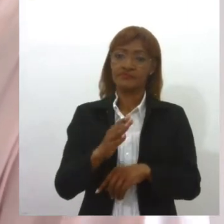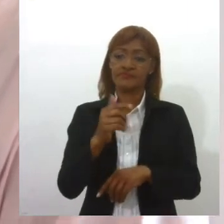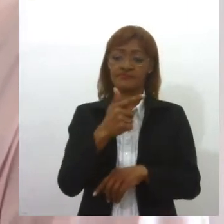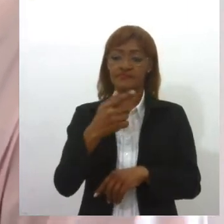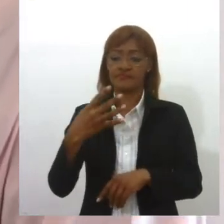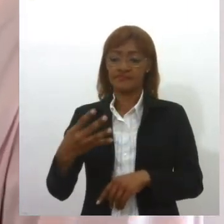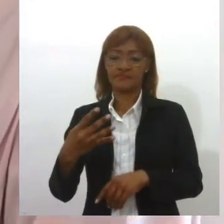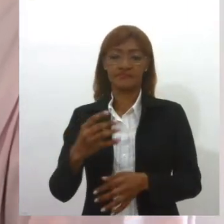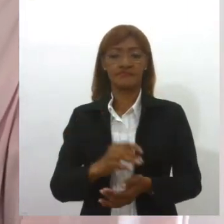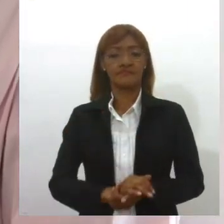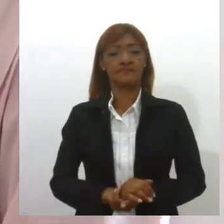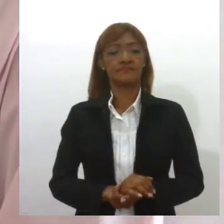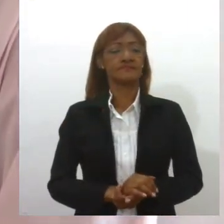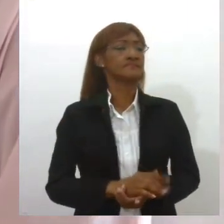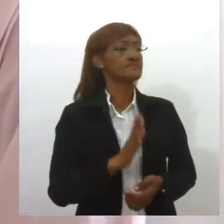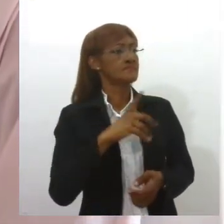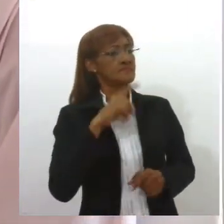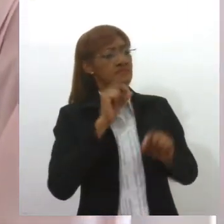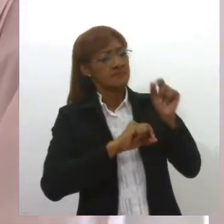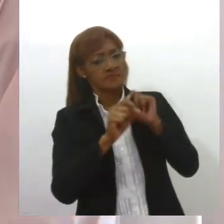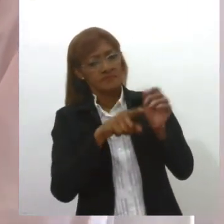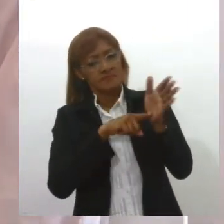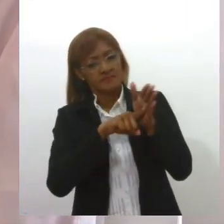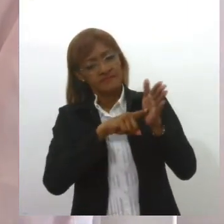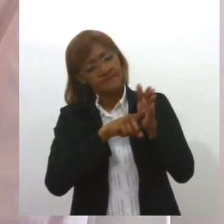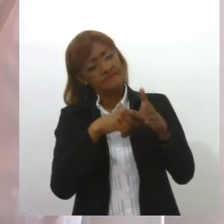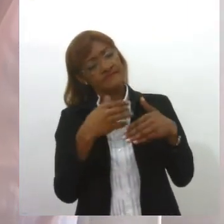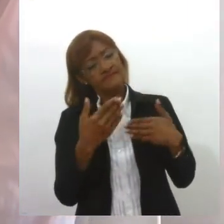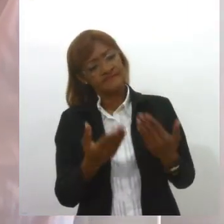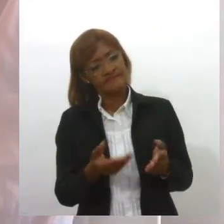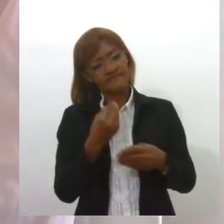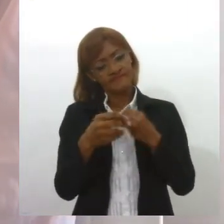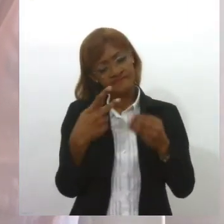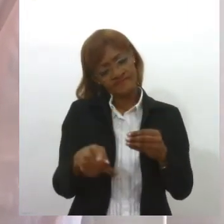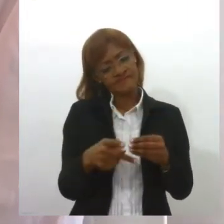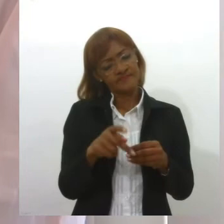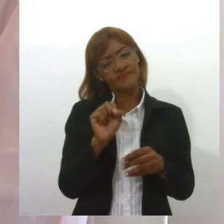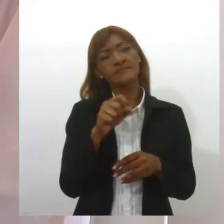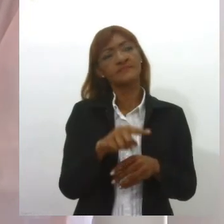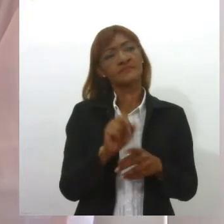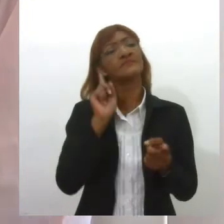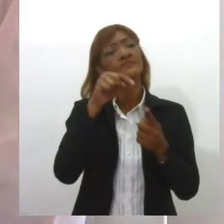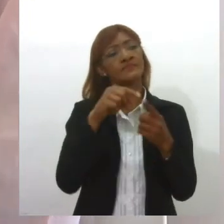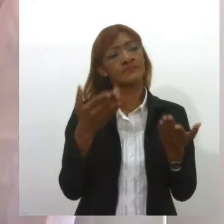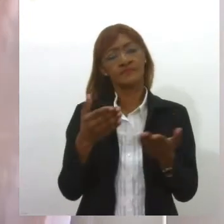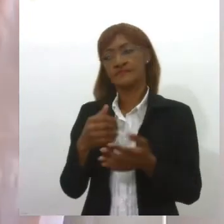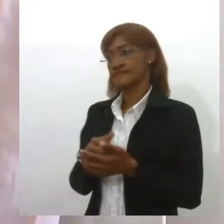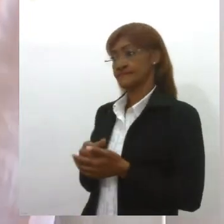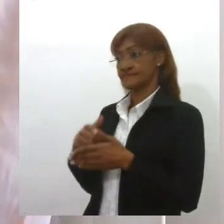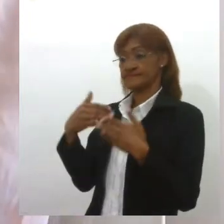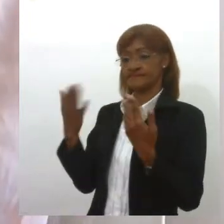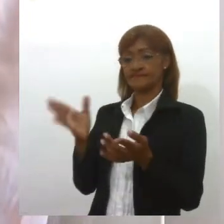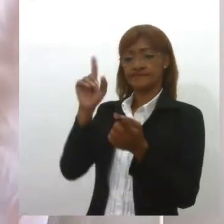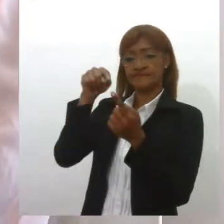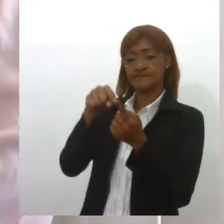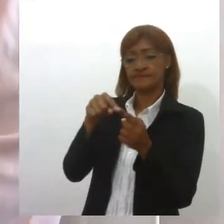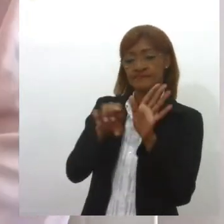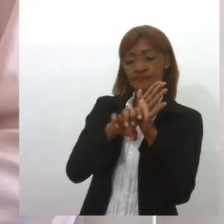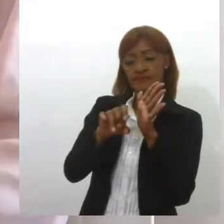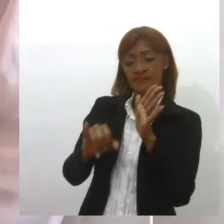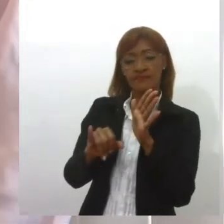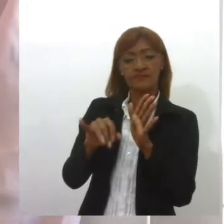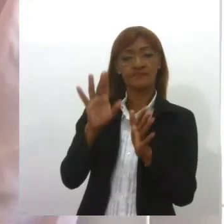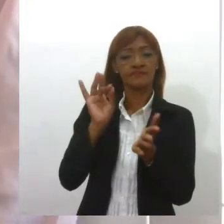de estimular a pesquisa, contribuir com a pesquisa aqui de Sergipe? Qual é realmente o intuito da FAPTEC? O intuito do edital, na realidade,